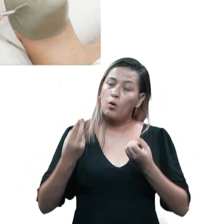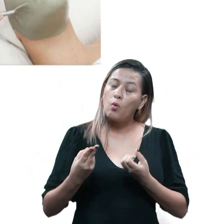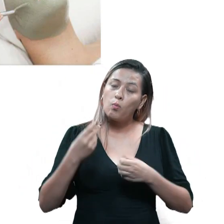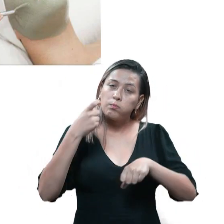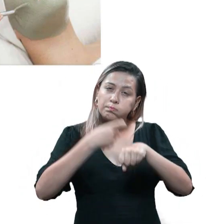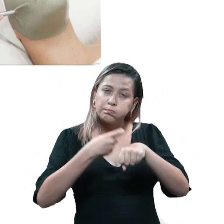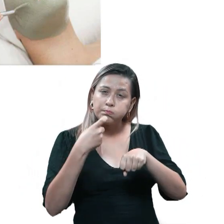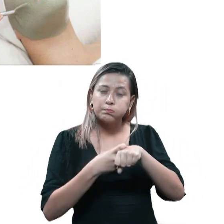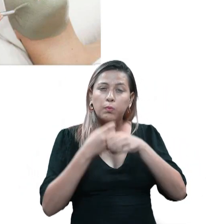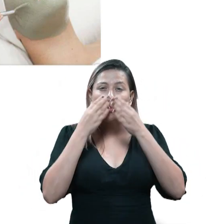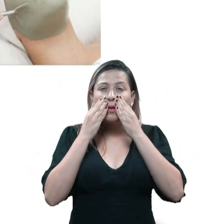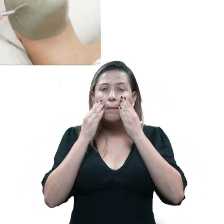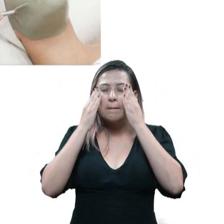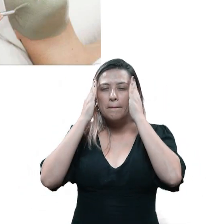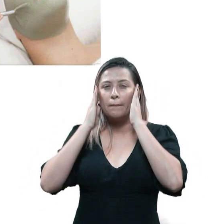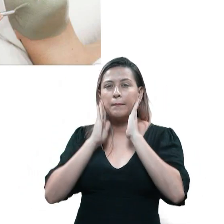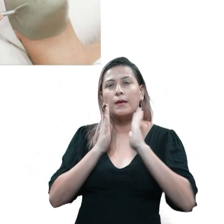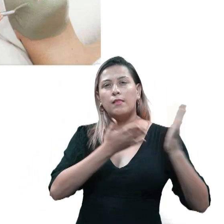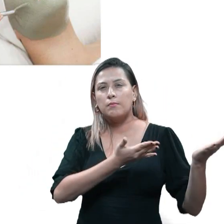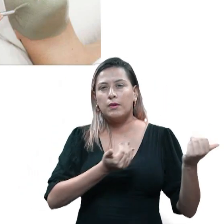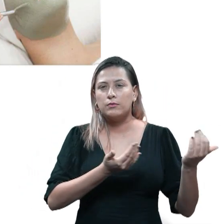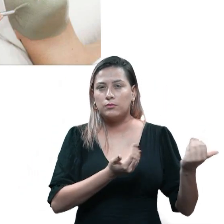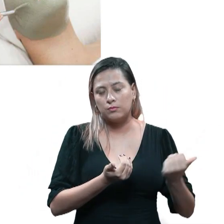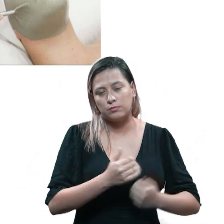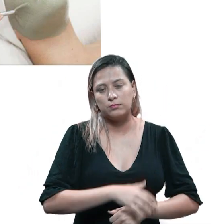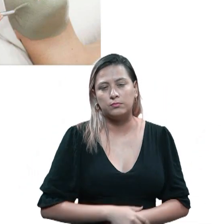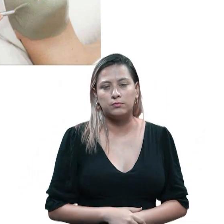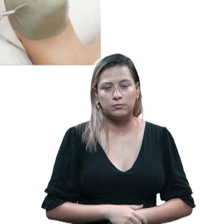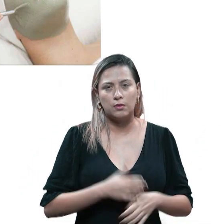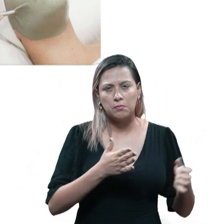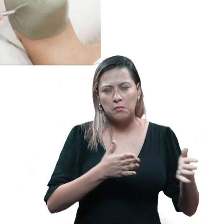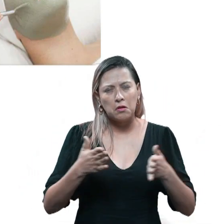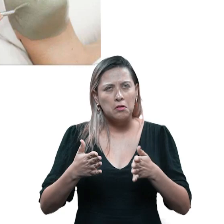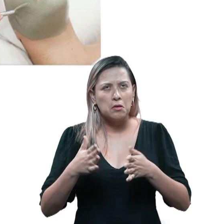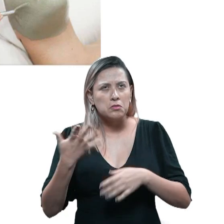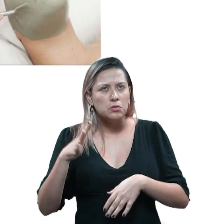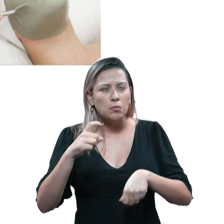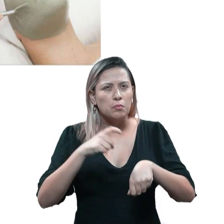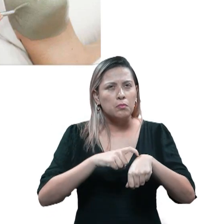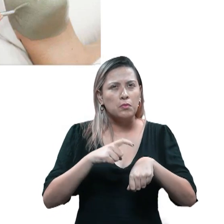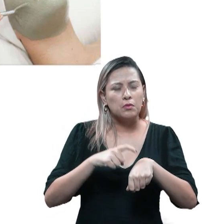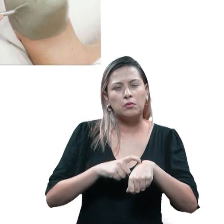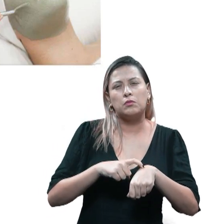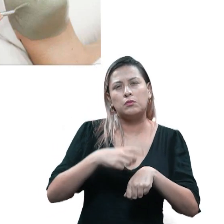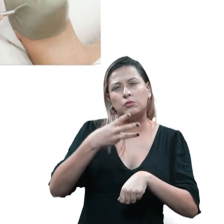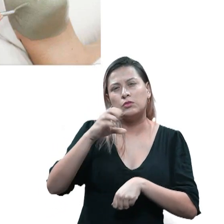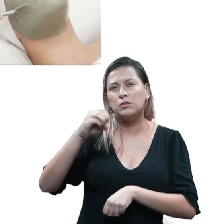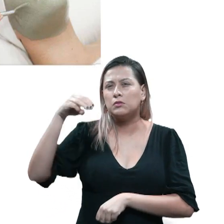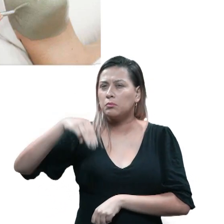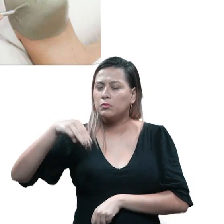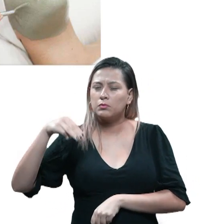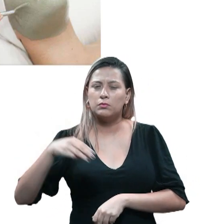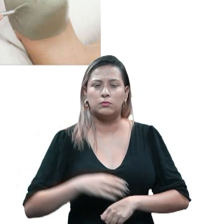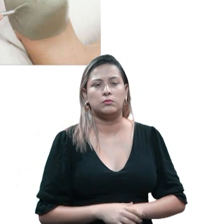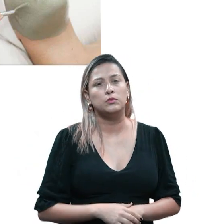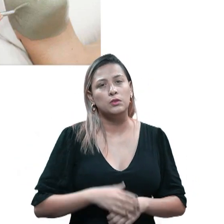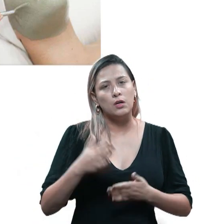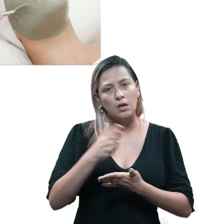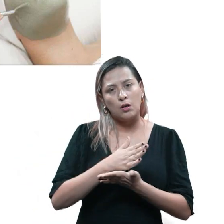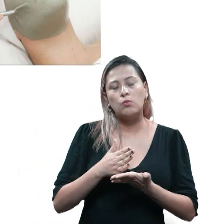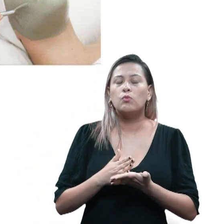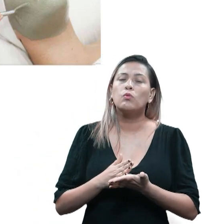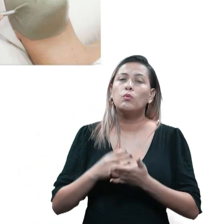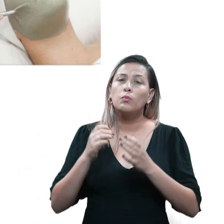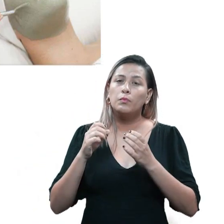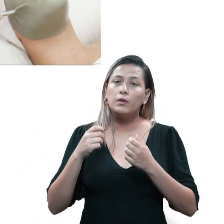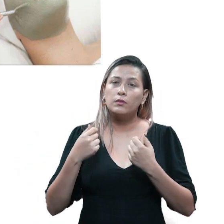rejuvenescedor. Essa etapa leva em torno de 20 a 30 minutos. Algumas máscaras podem permanecer na pele, outras